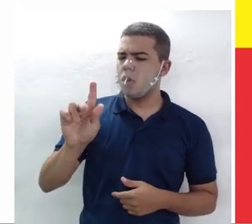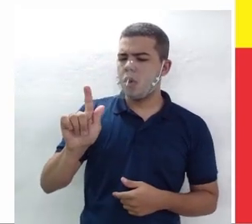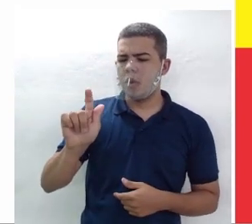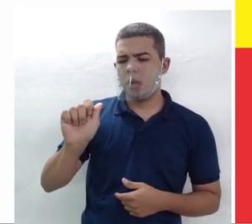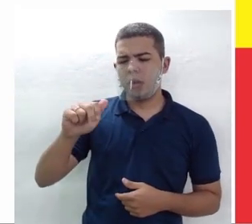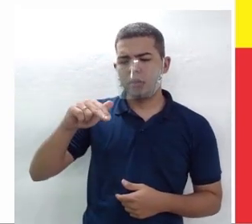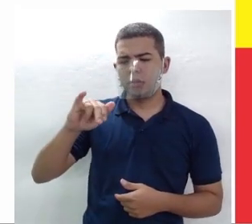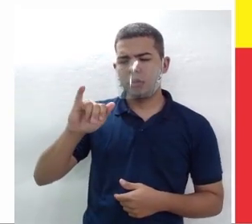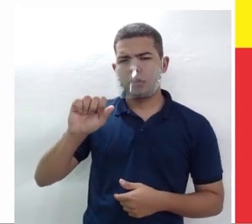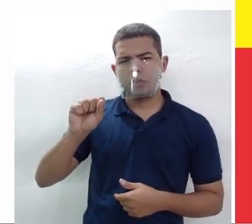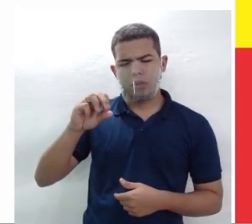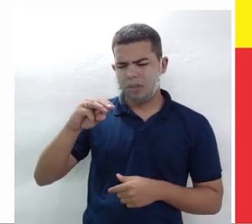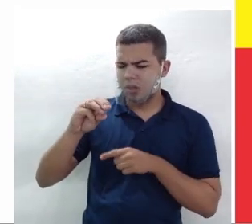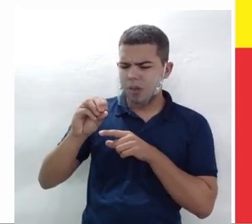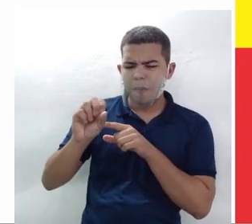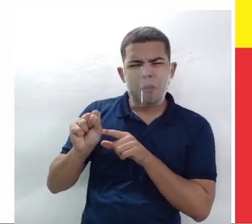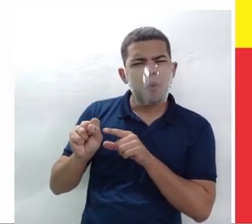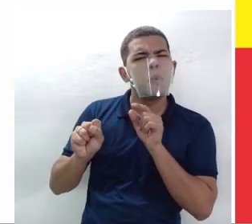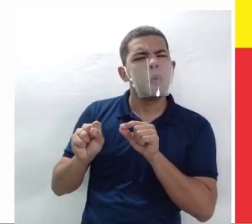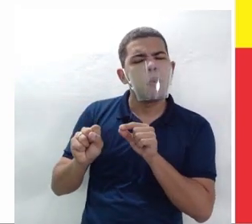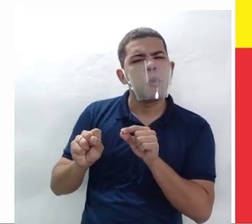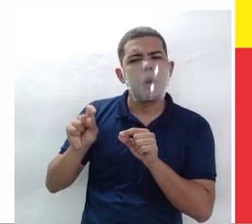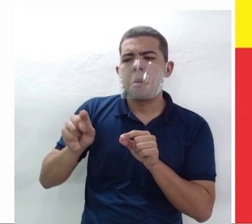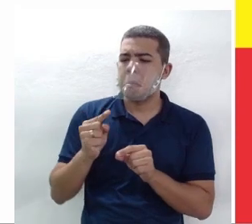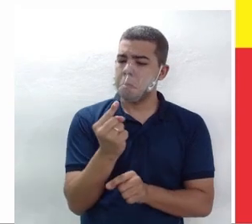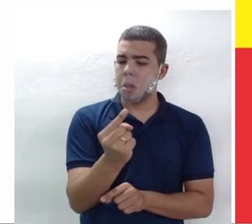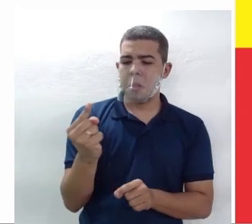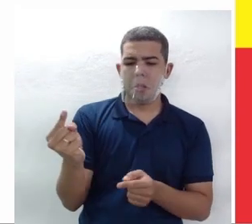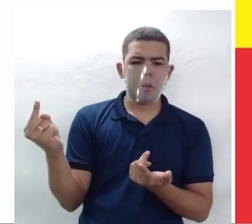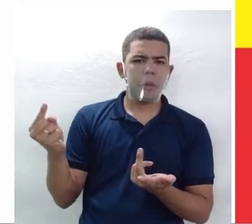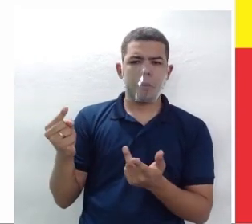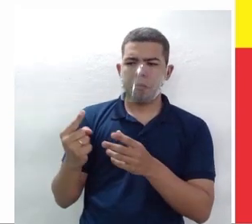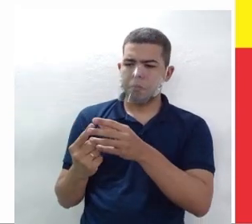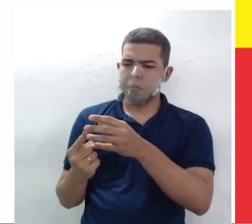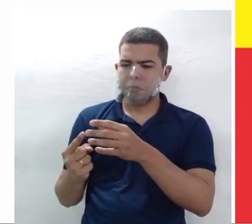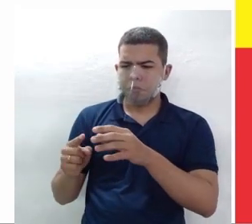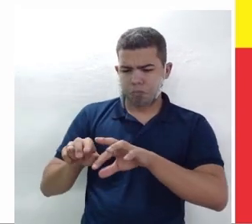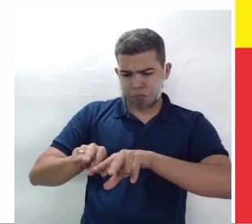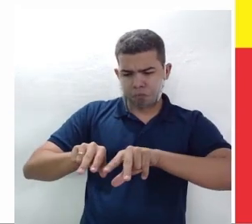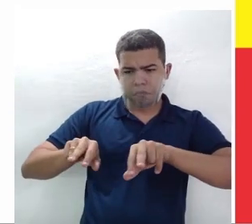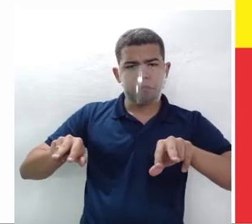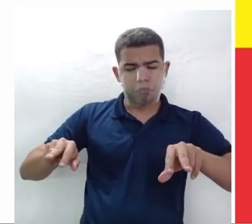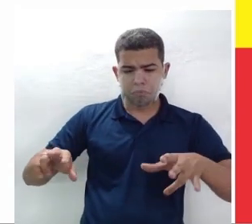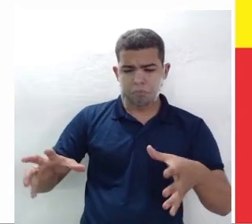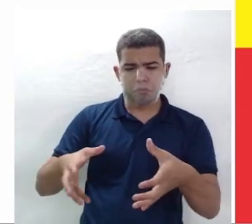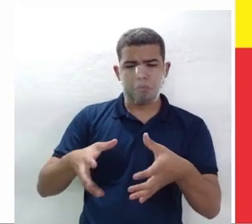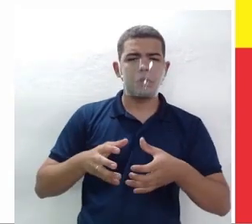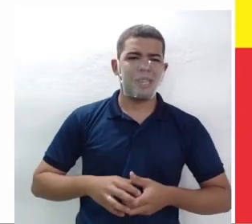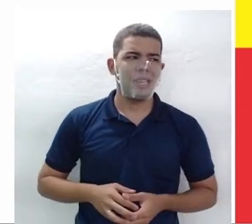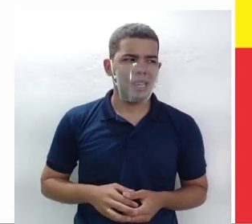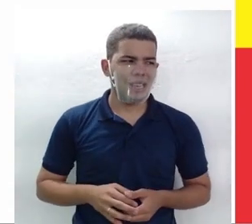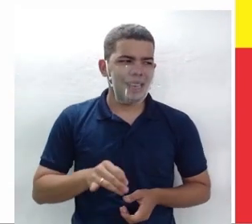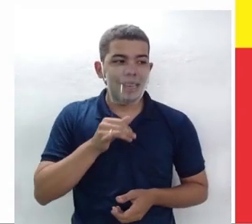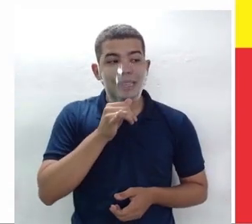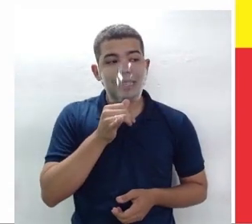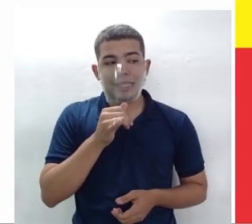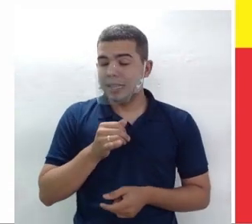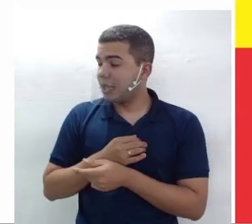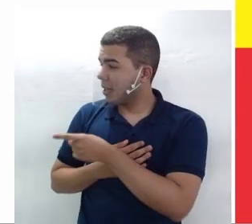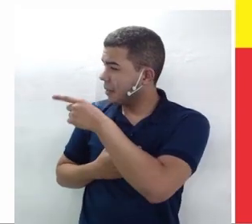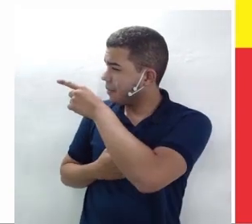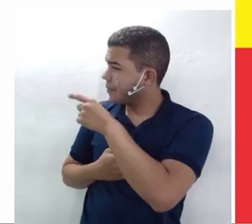dizer que são indivíduos. Então, na imagem que você pode observar aí, a gente tem 5 tipos